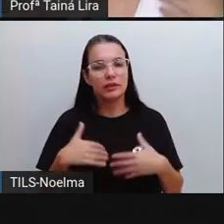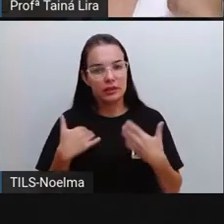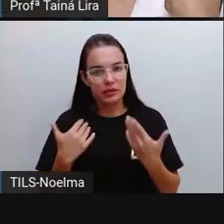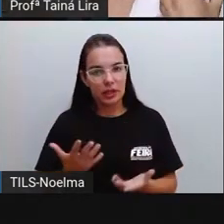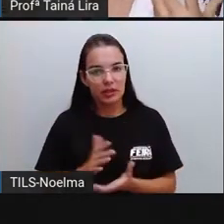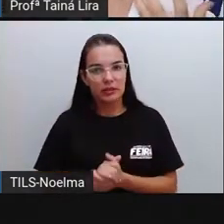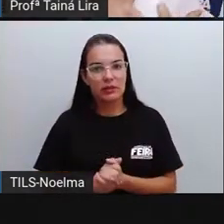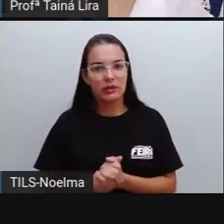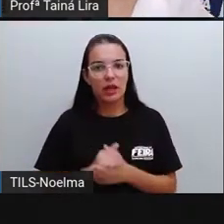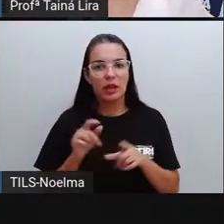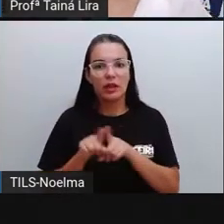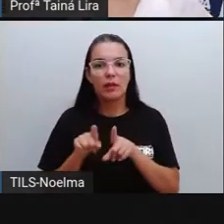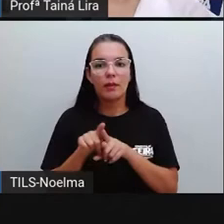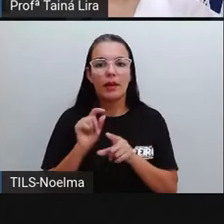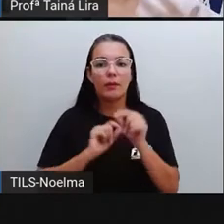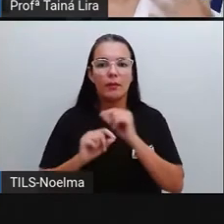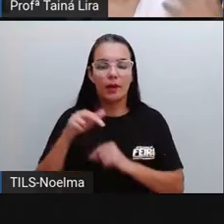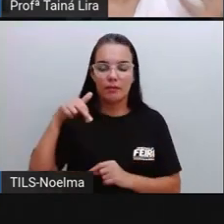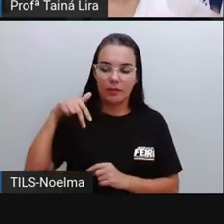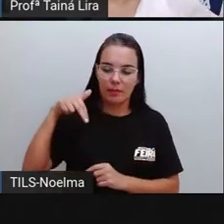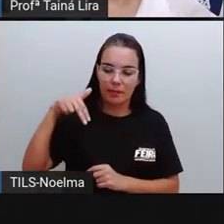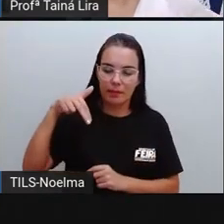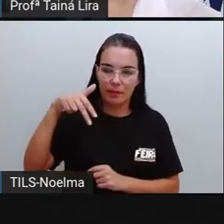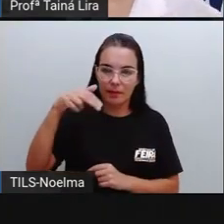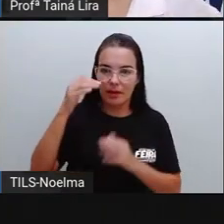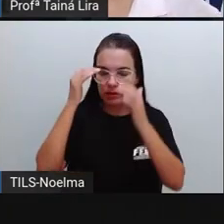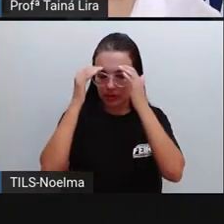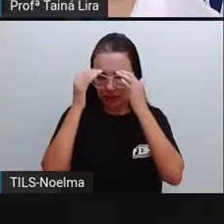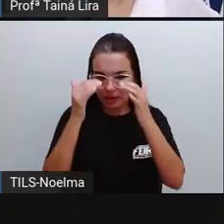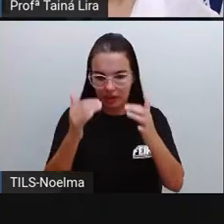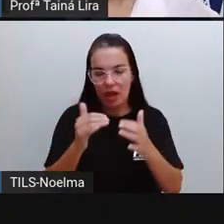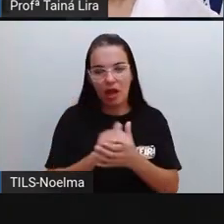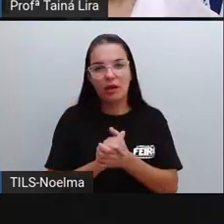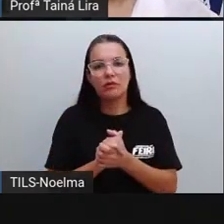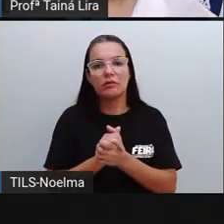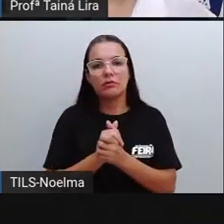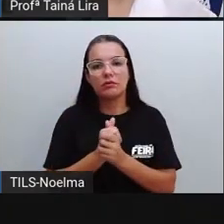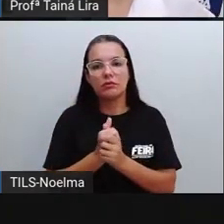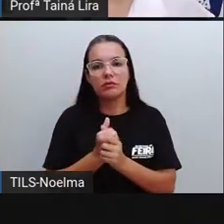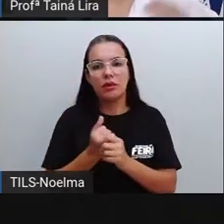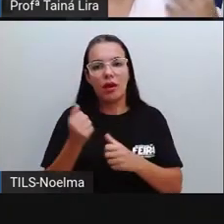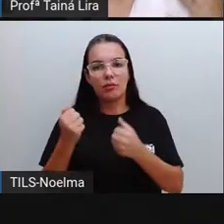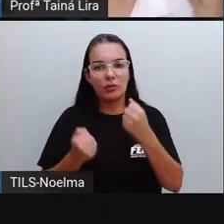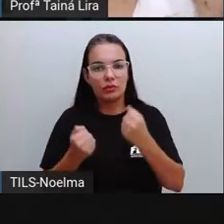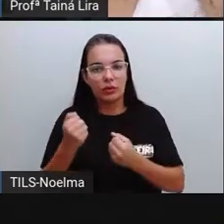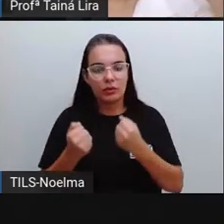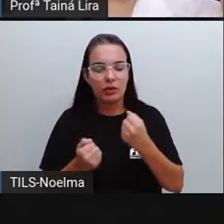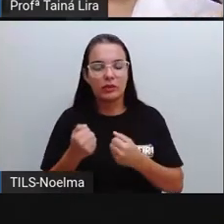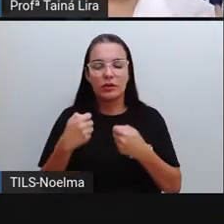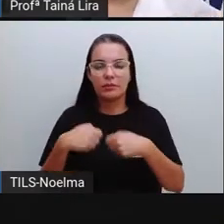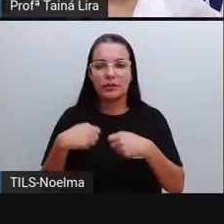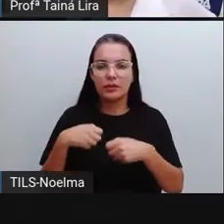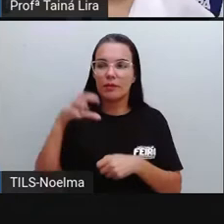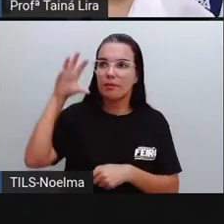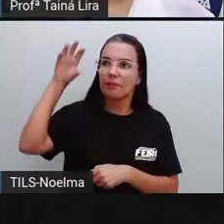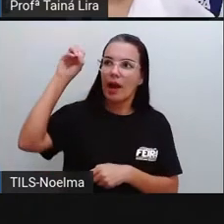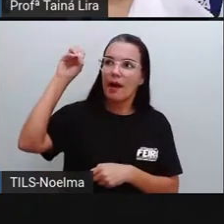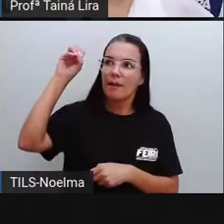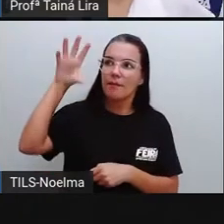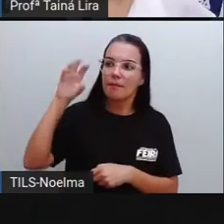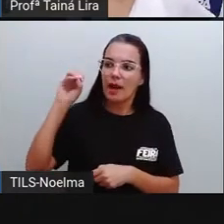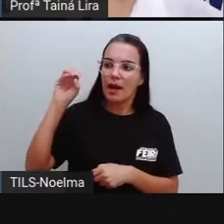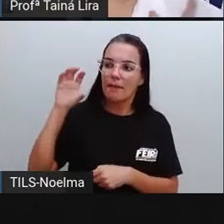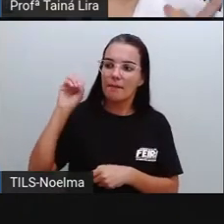O pedestre também, né, respeitar o motorista, esperar realmente o sinal fechar, atravessar só onde tem,